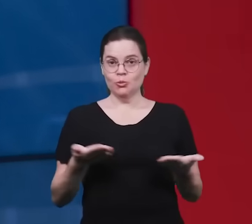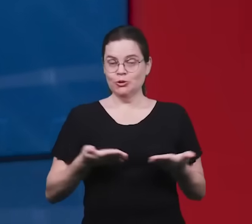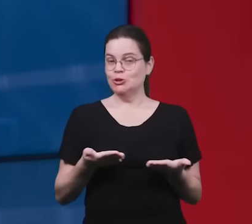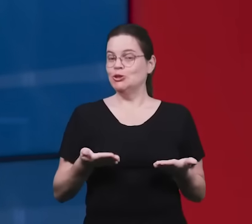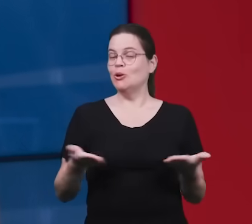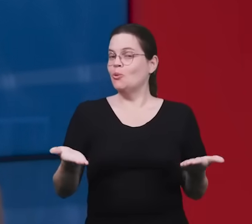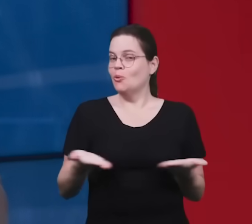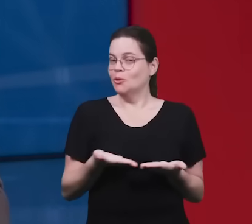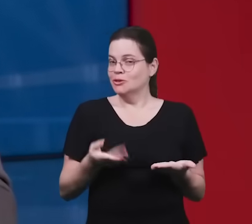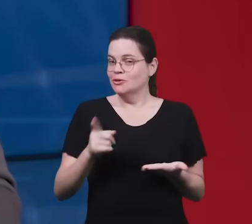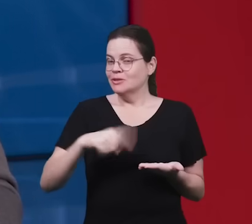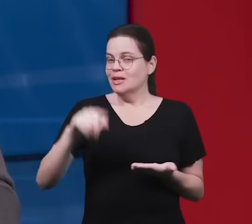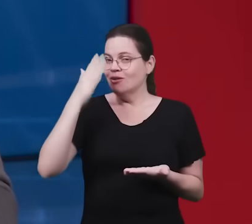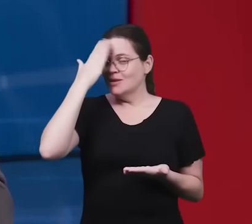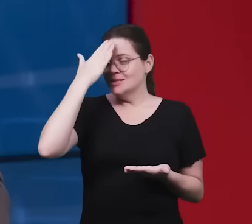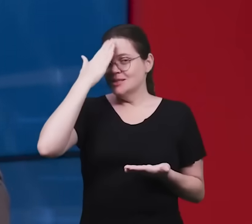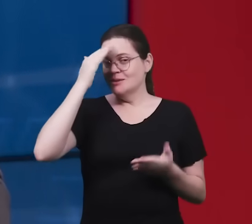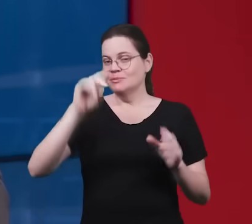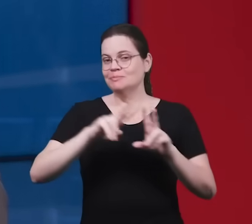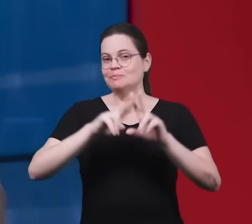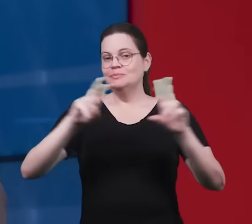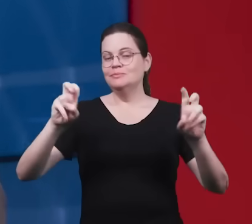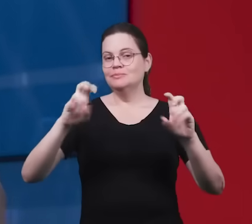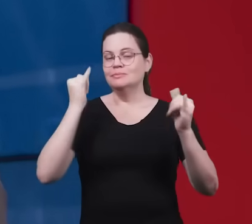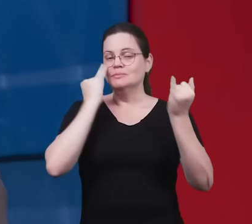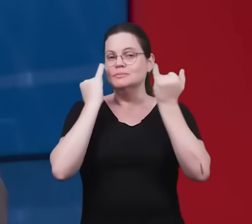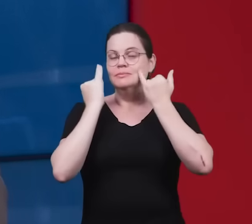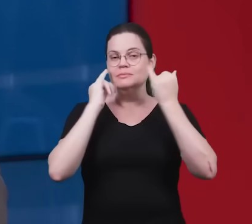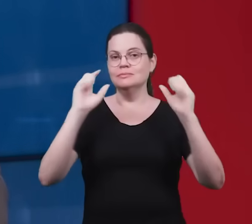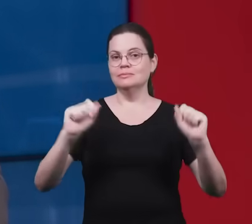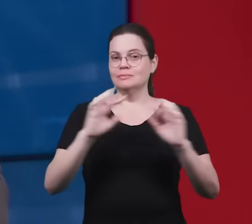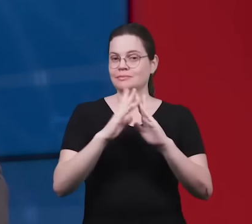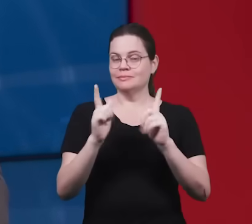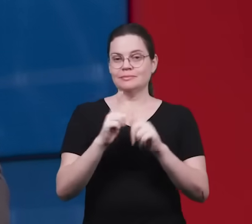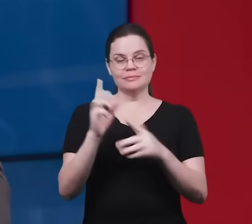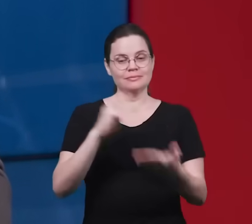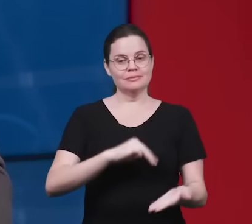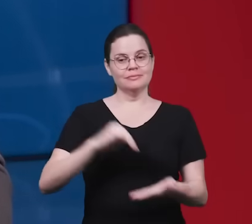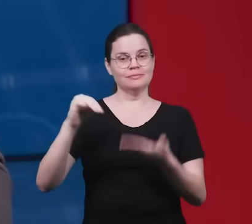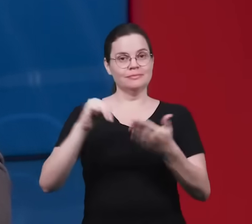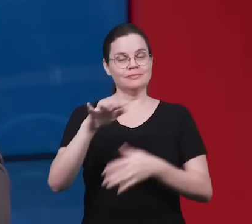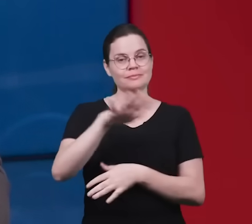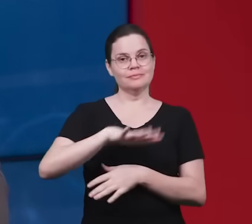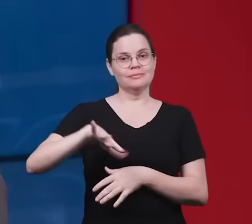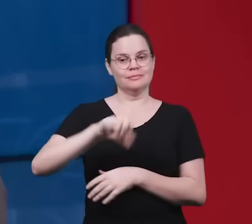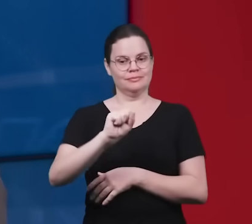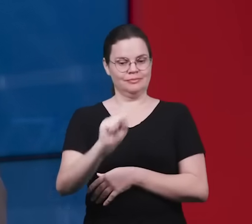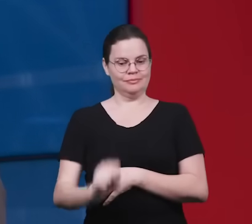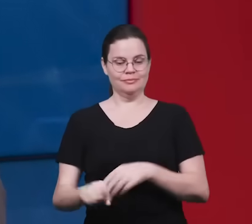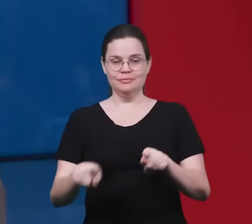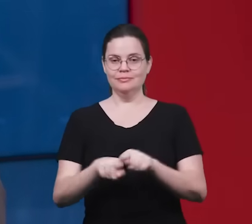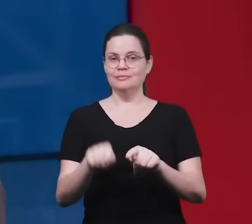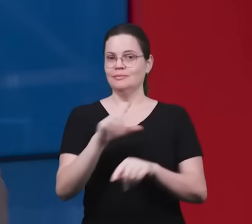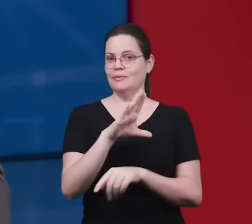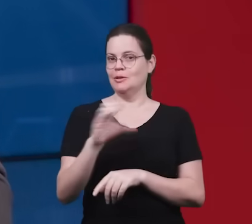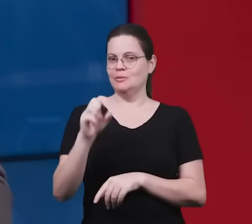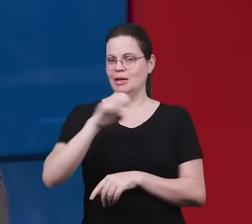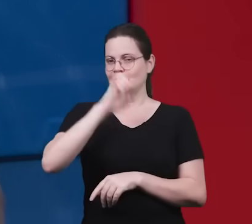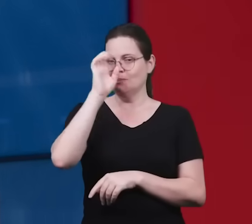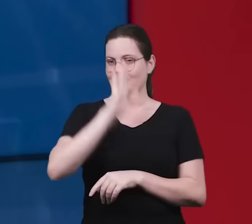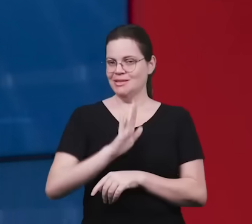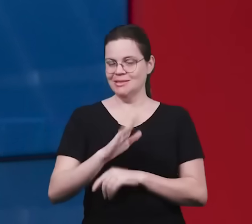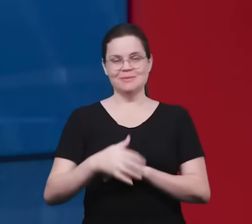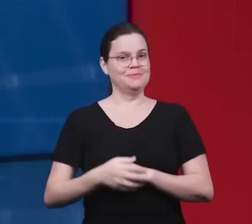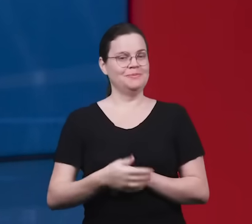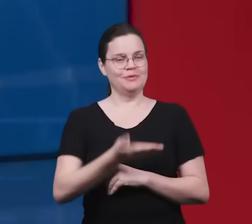de hoje, você ficará por dentro aí das notícias sobre a Igreja Cristã Maranata no Sudeste e Centro-Oeste do